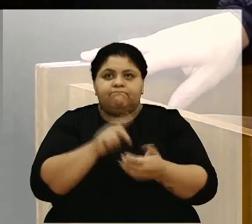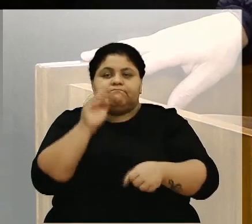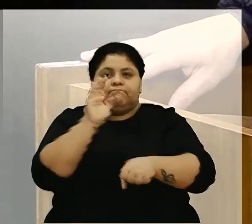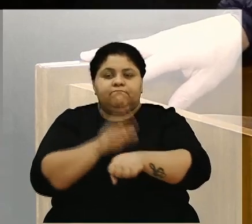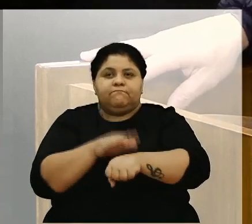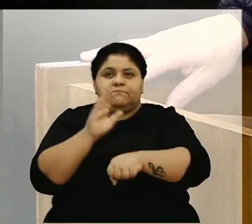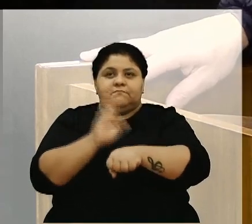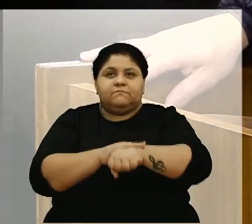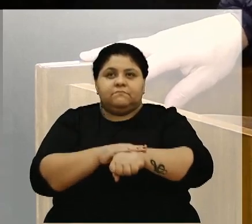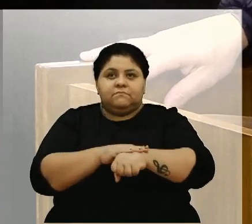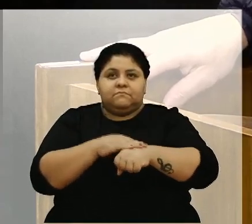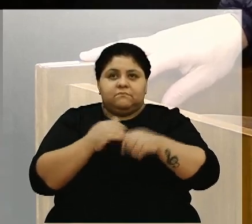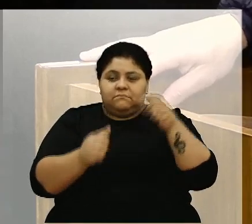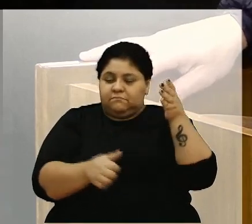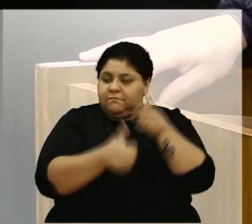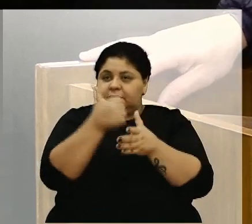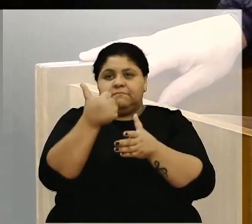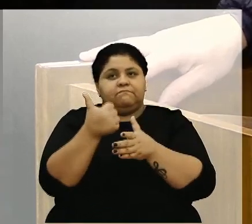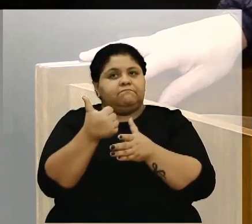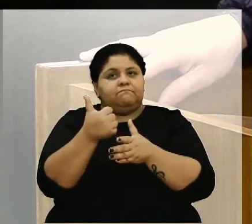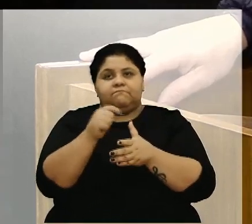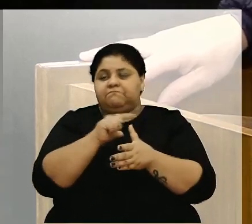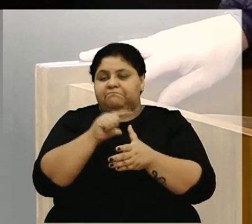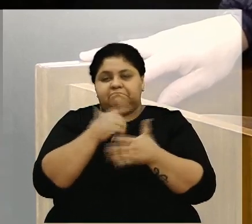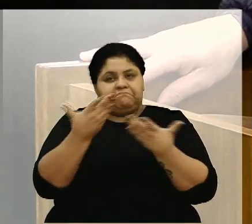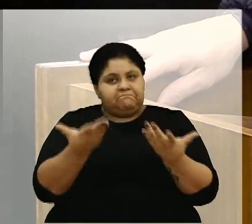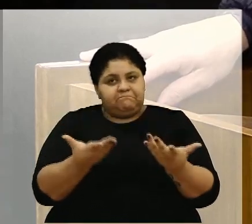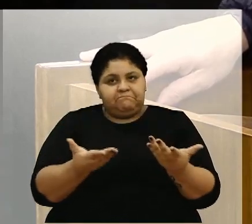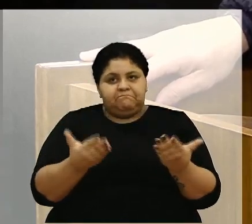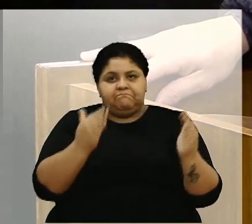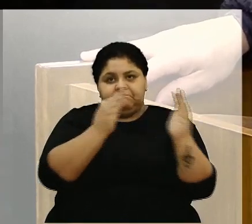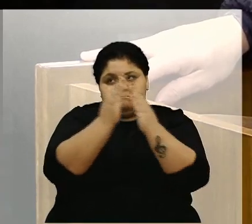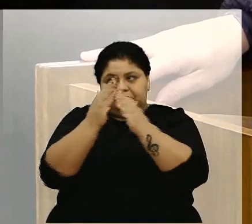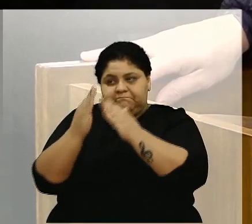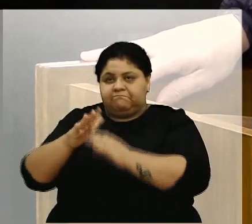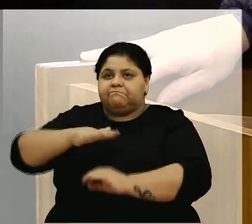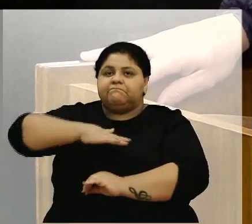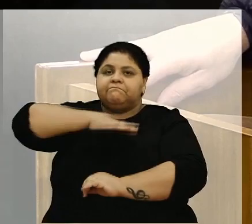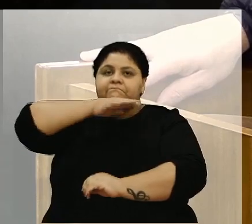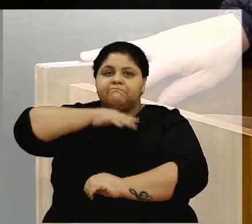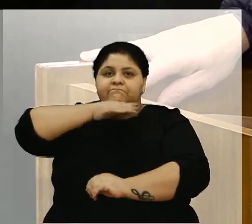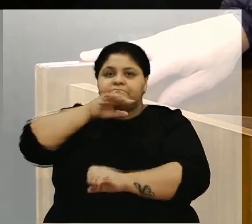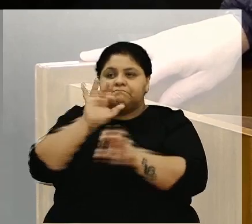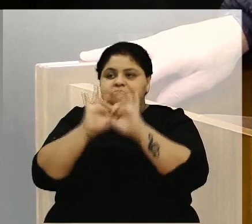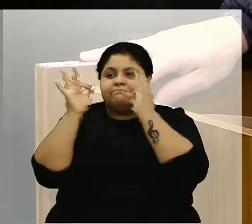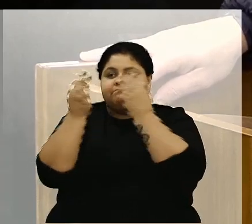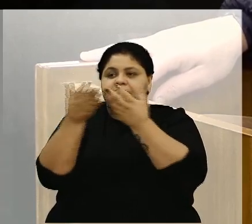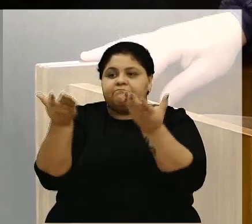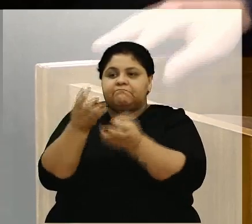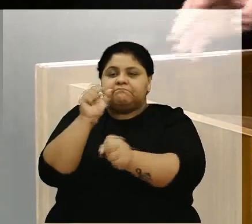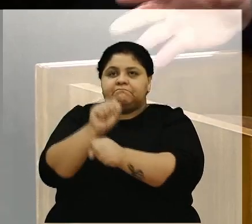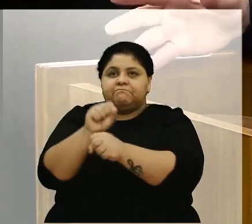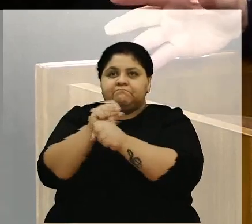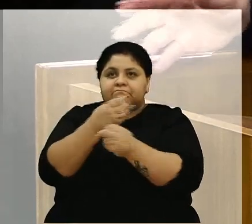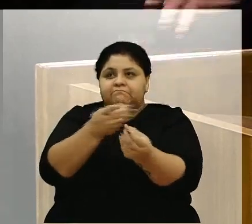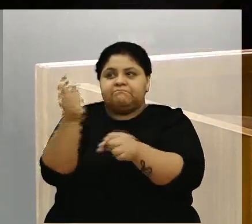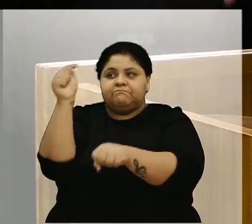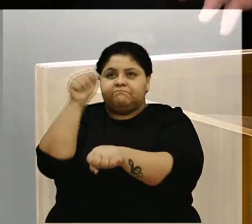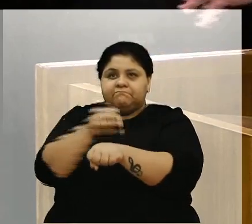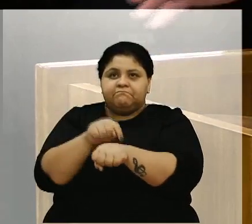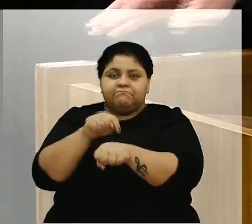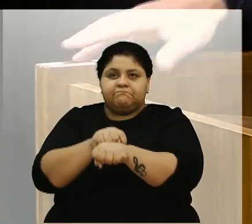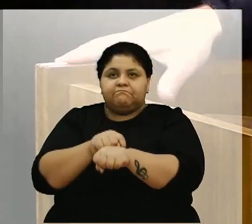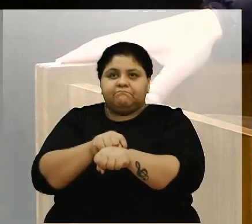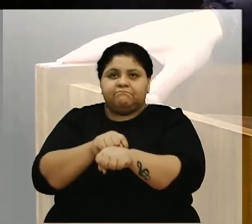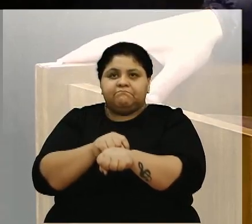momento mais oportuno que esse, não tem, as casas e os terrenos para essas famílias que já aguardam há bastante tempo e essas que